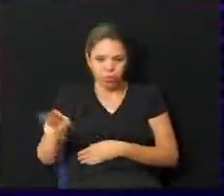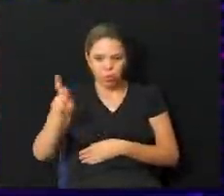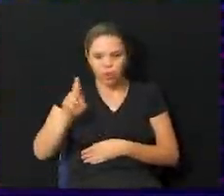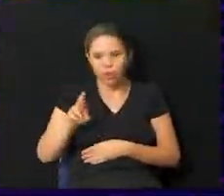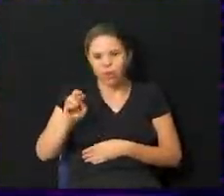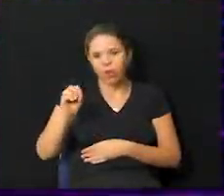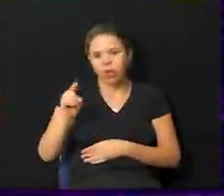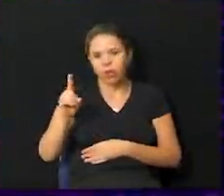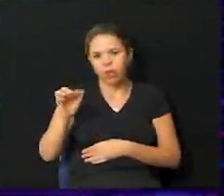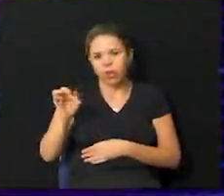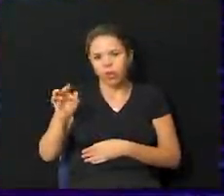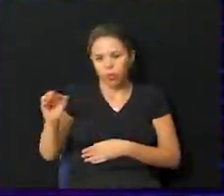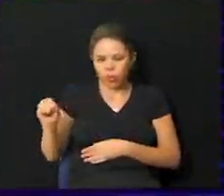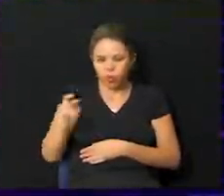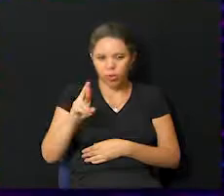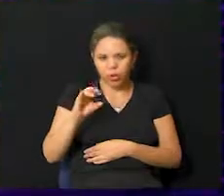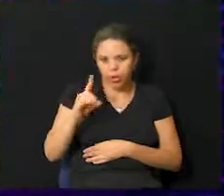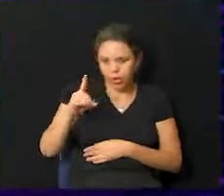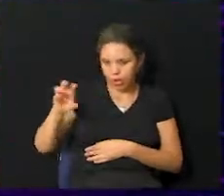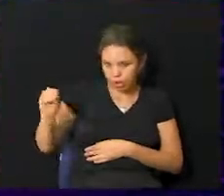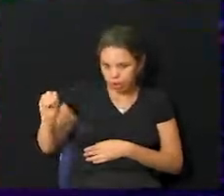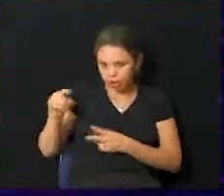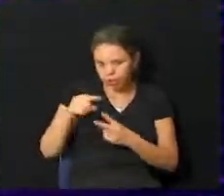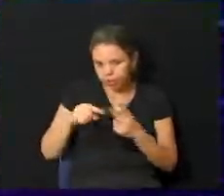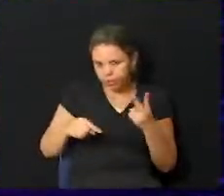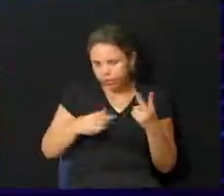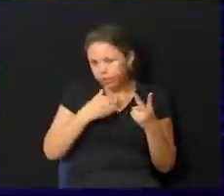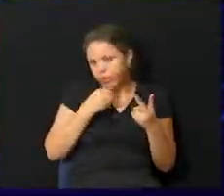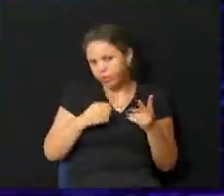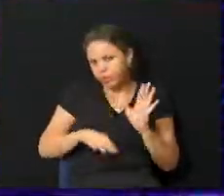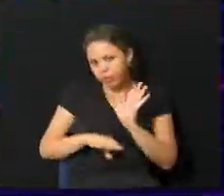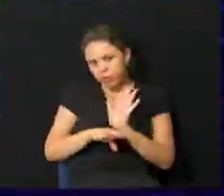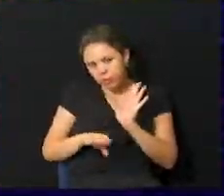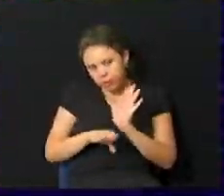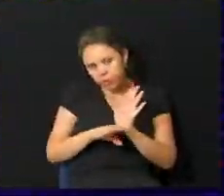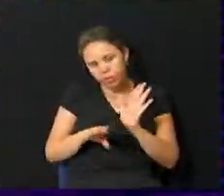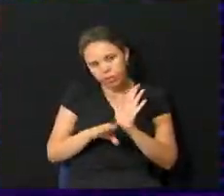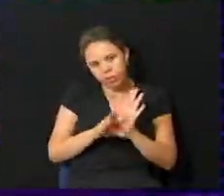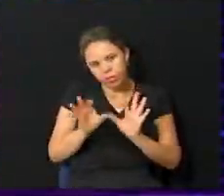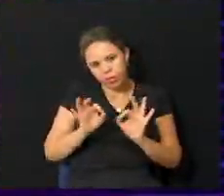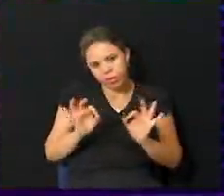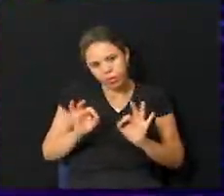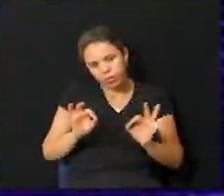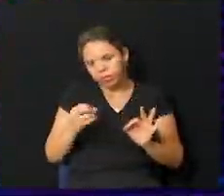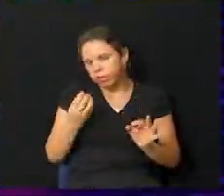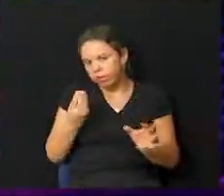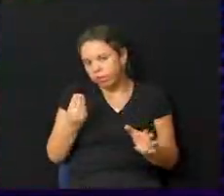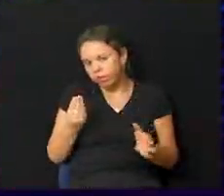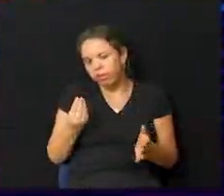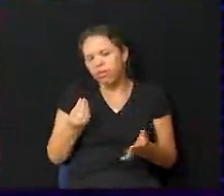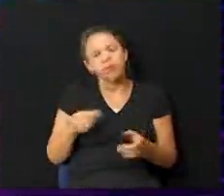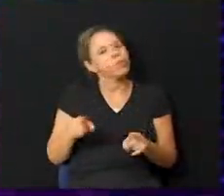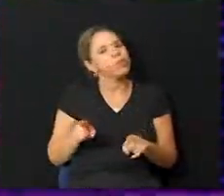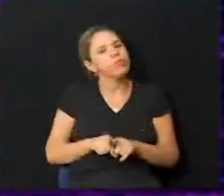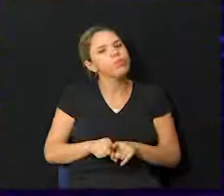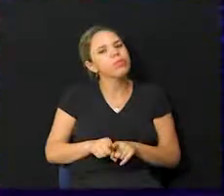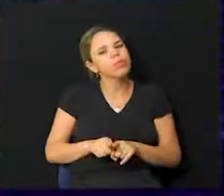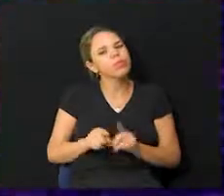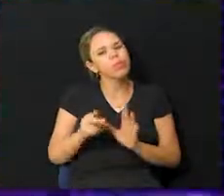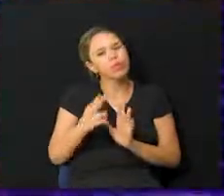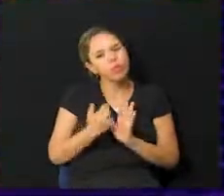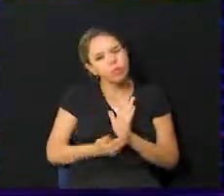Rodolfo Valverde e do Ricardo Rezende, do Nave Studio, que me ajudou muito também, né? A parte